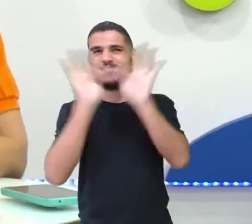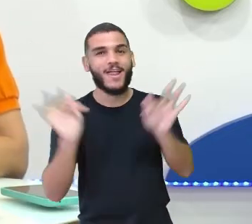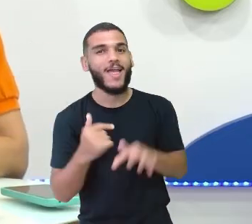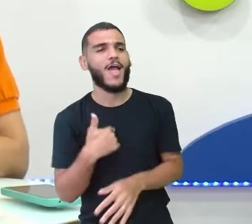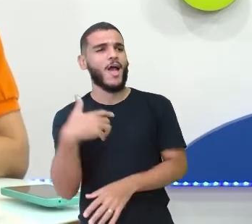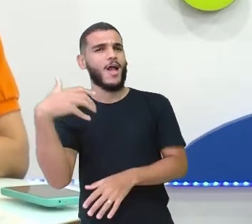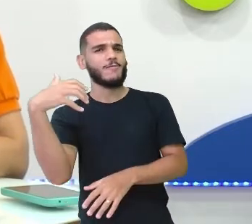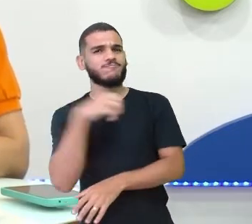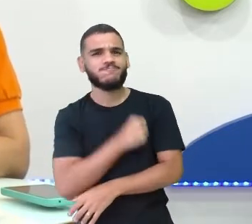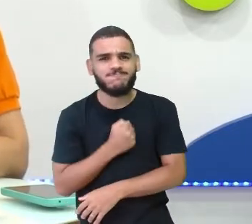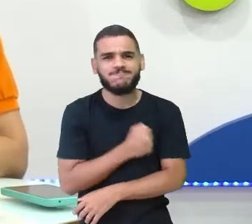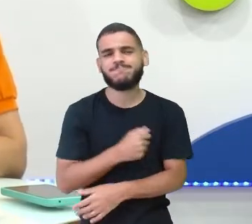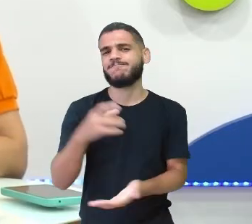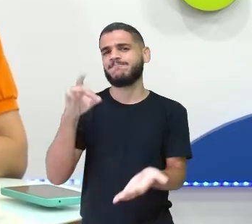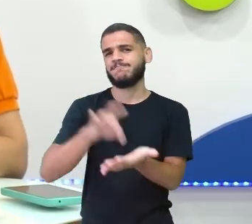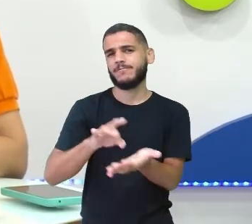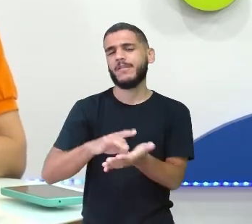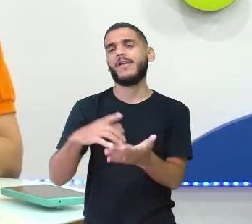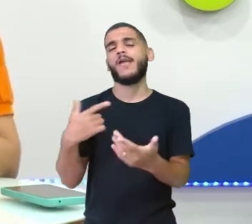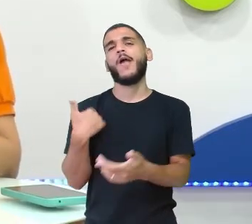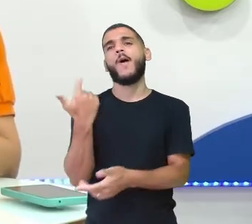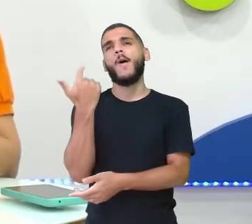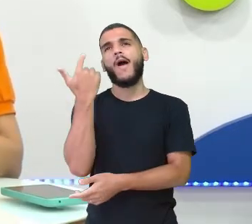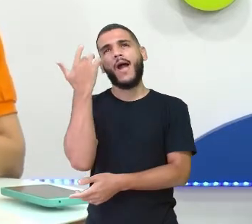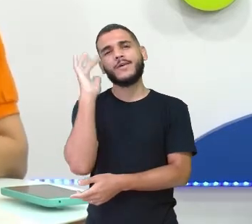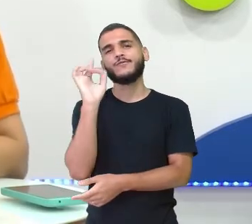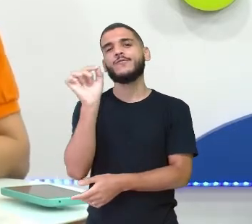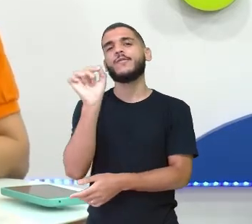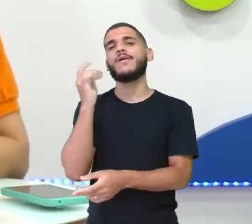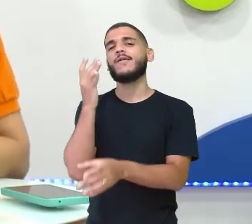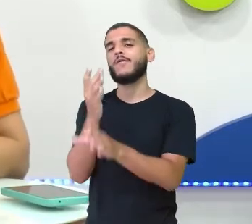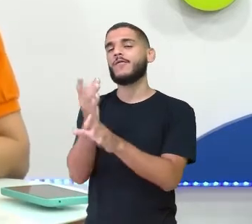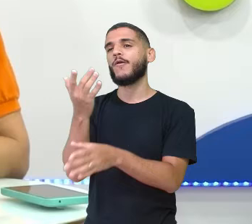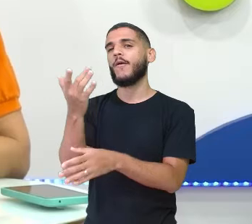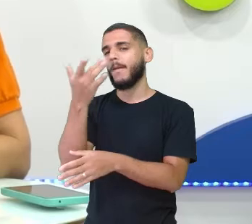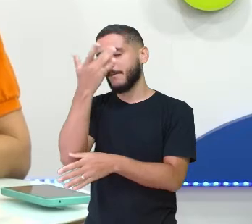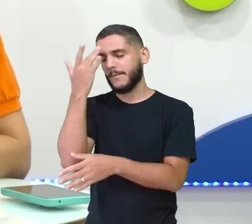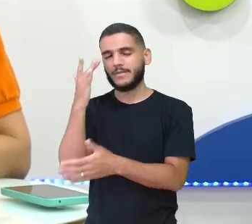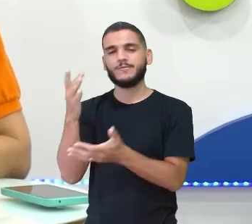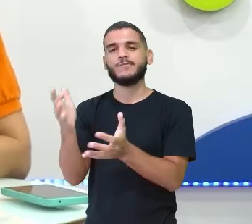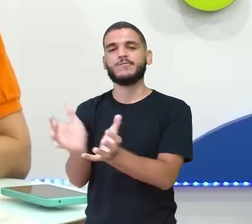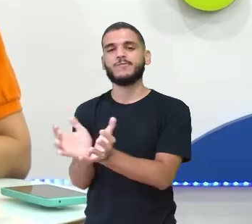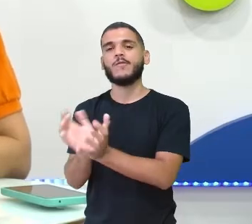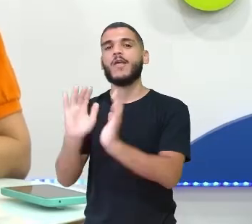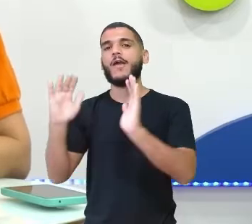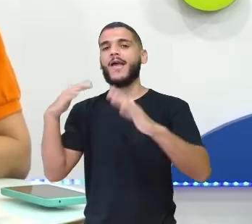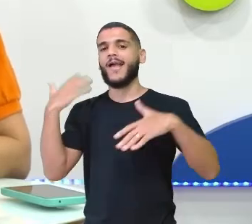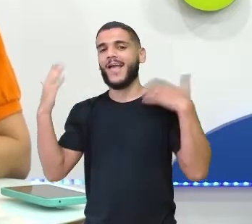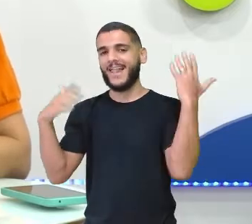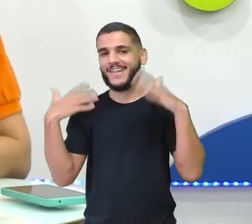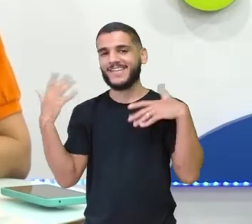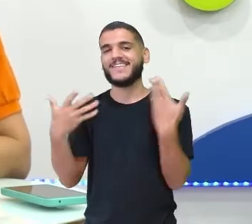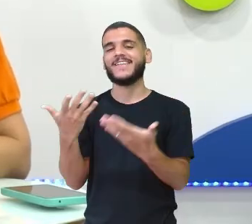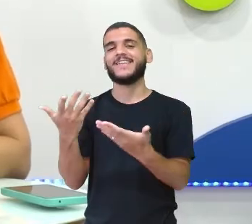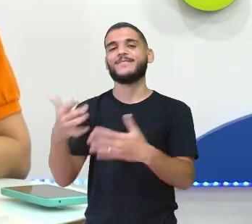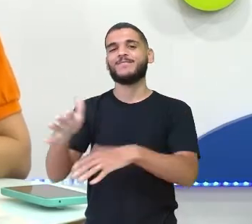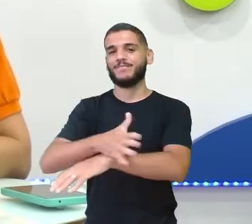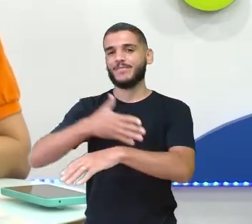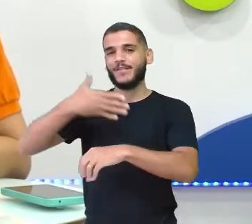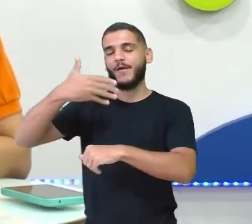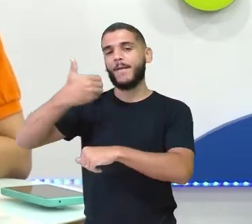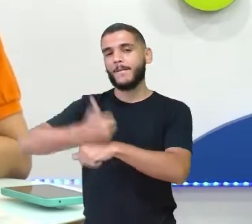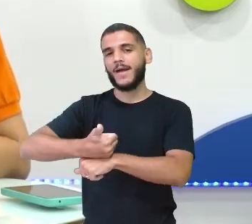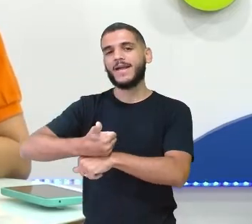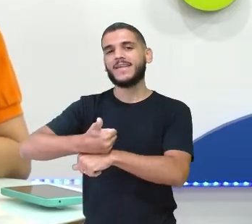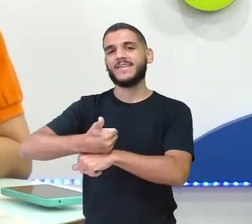muita saudade. Inclusive, ele encontrou, não foi, com a turminha da Liga da Alegria lá no parque, que eu estou tentando lembrar o